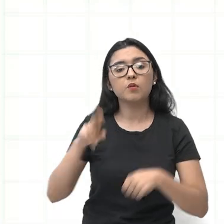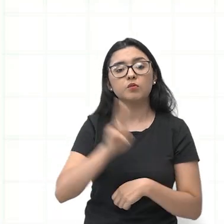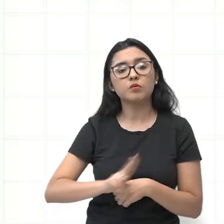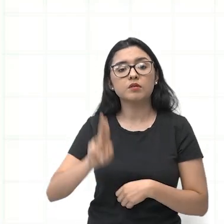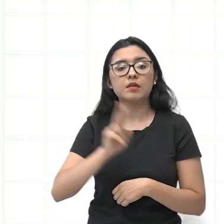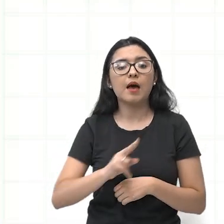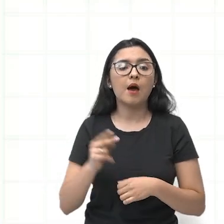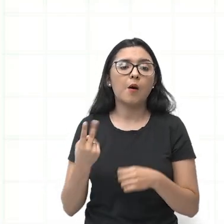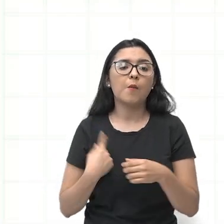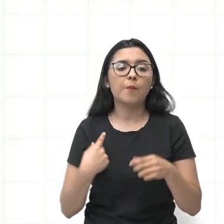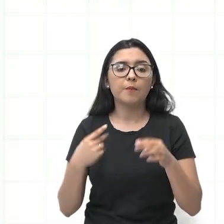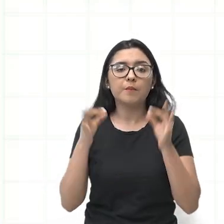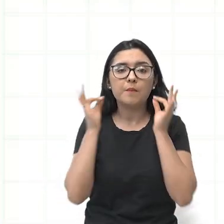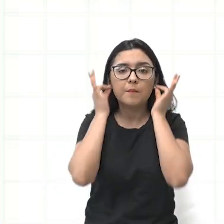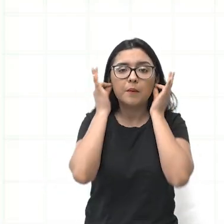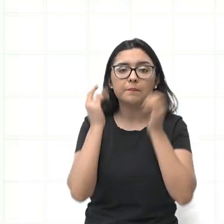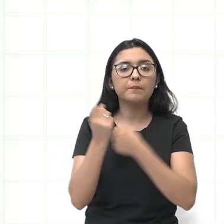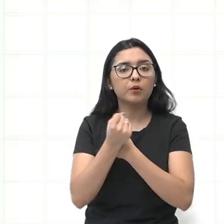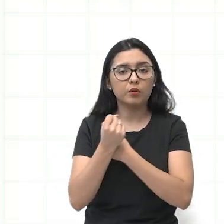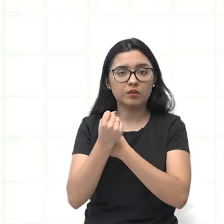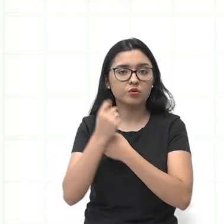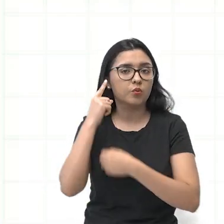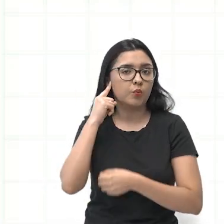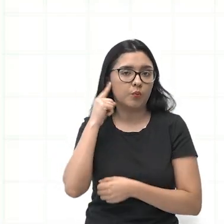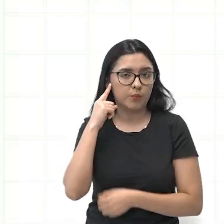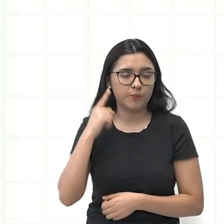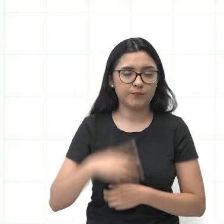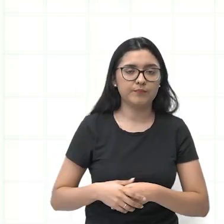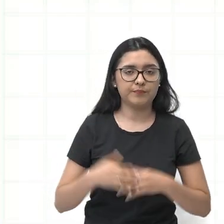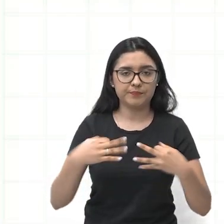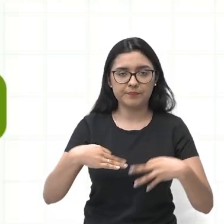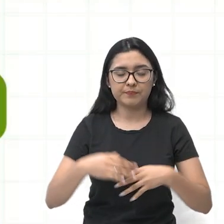protetor auricular, certo?